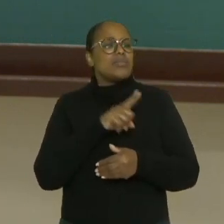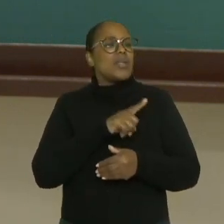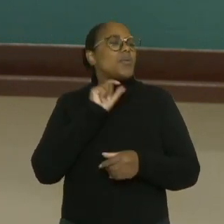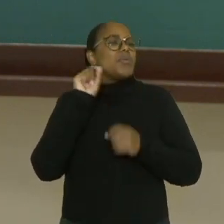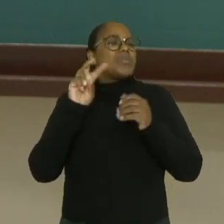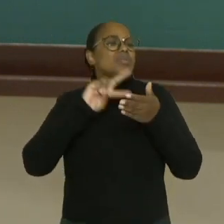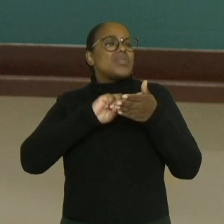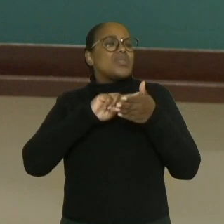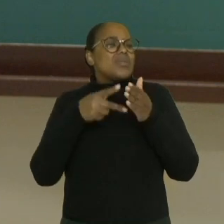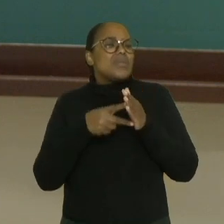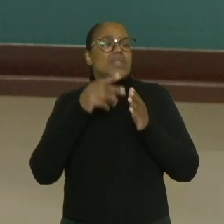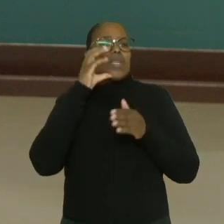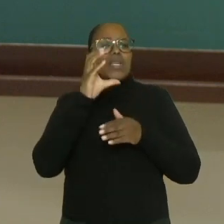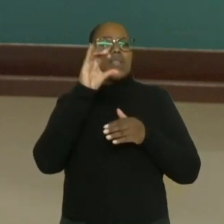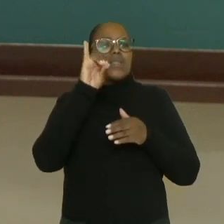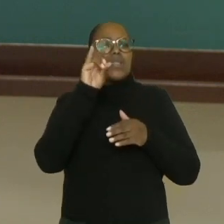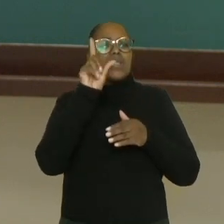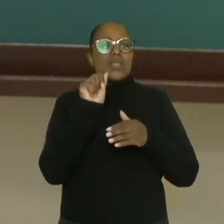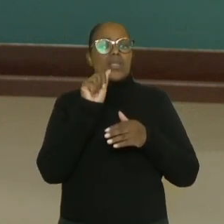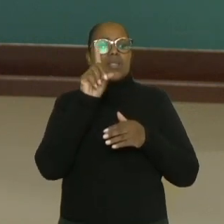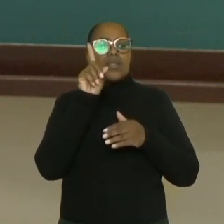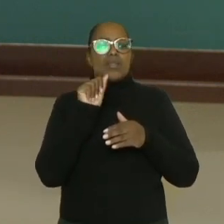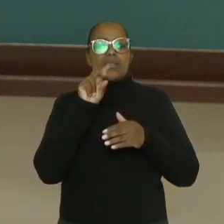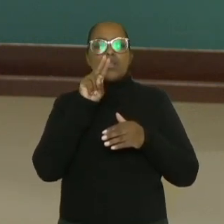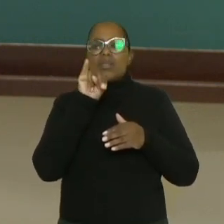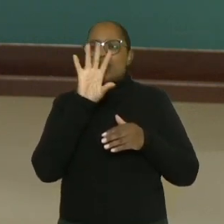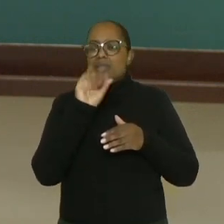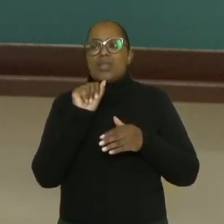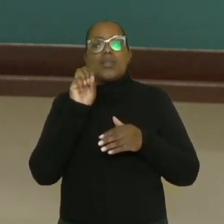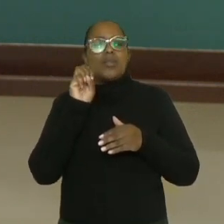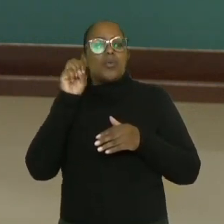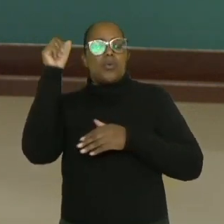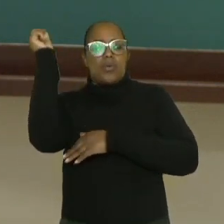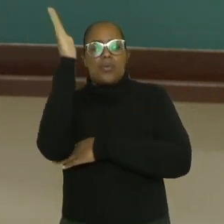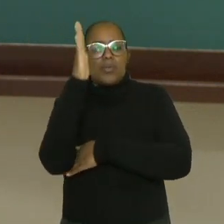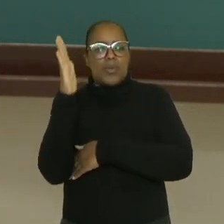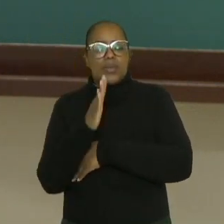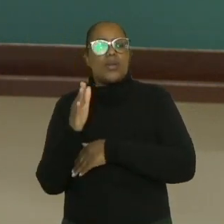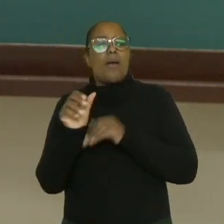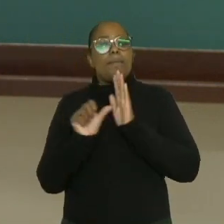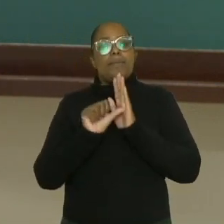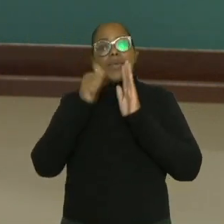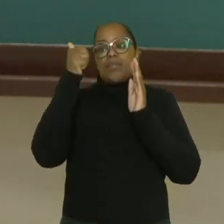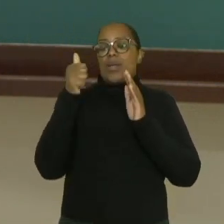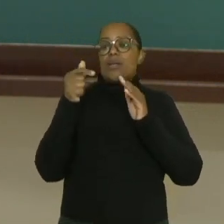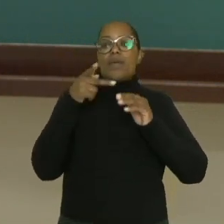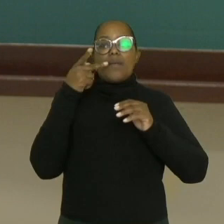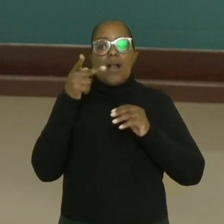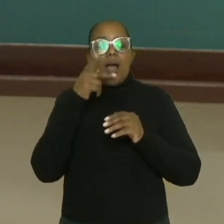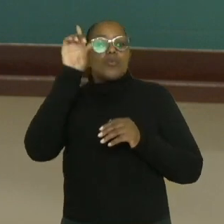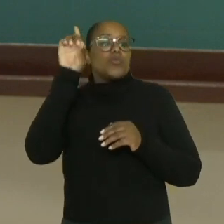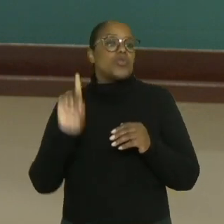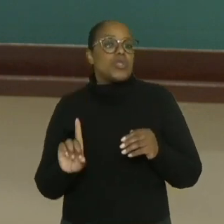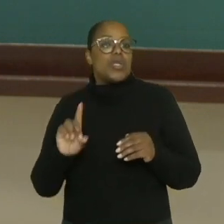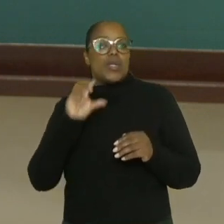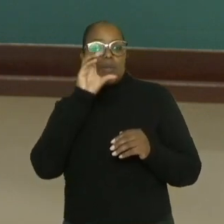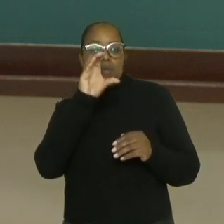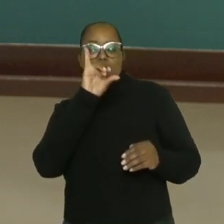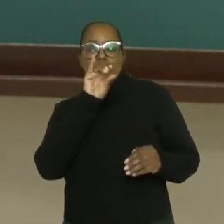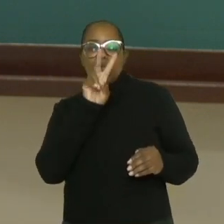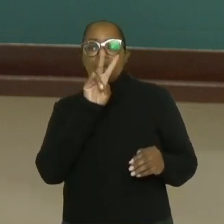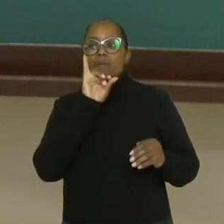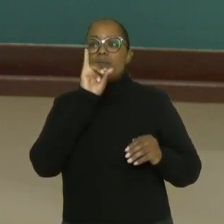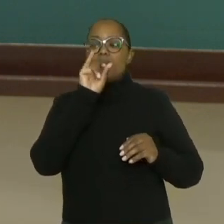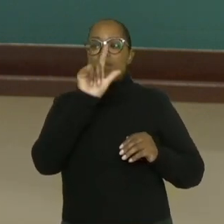pensar que essa tipologia dos direitos do Marshall, que vai surgir primeiro os direitos civis, depois os políticos e por fim os